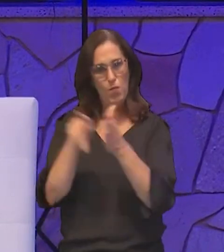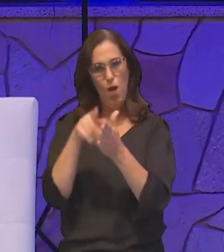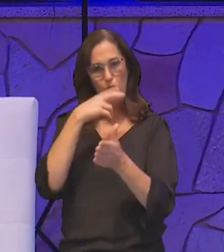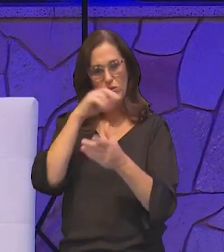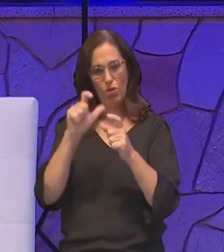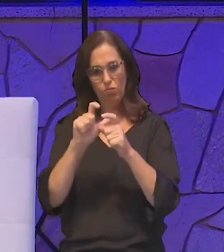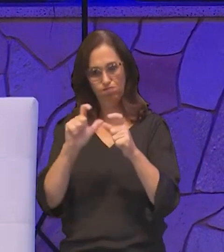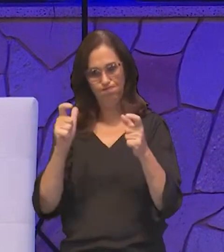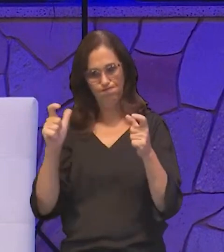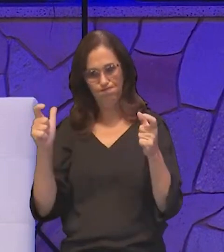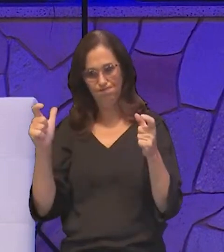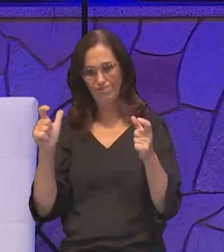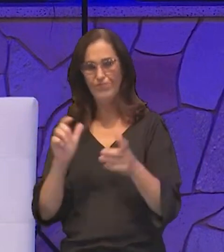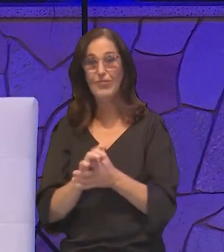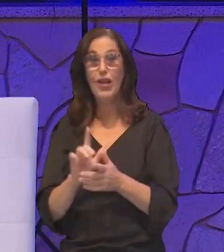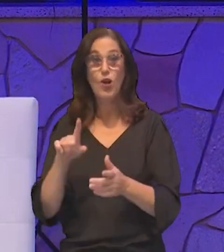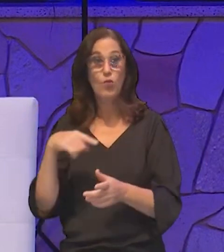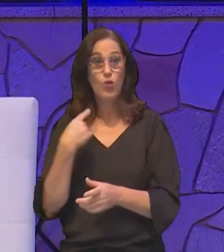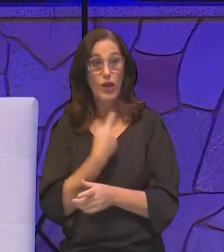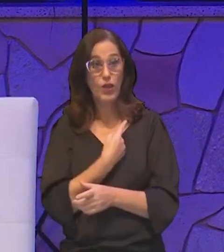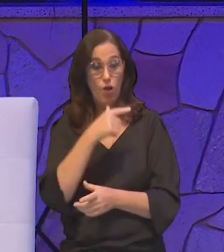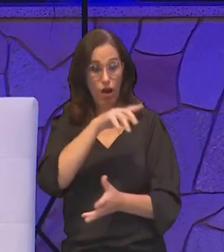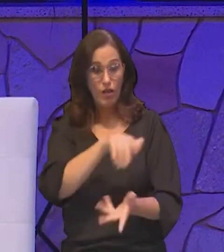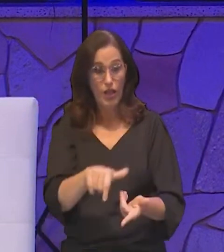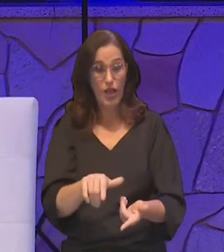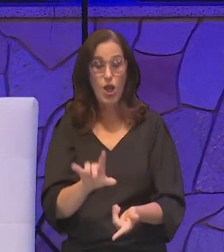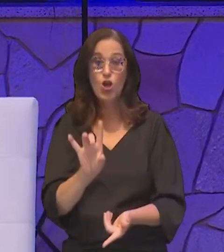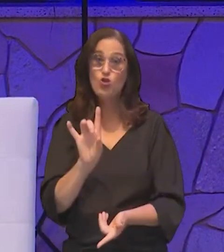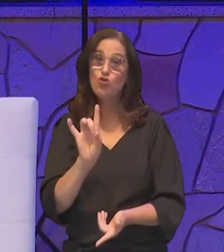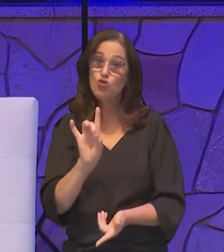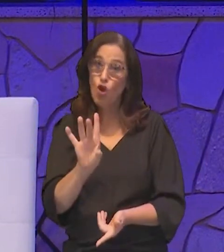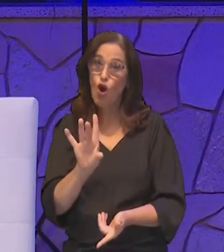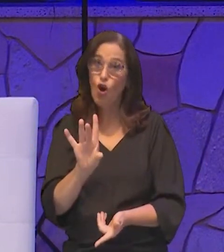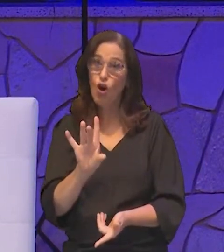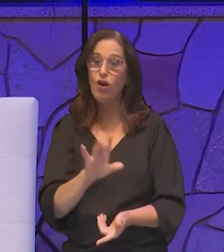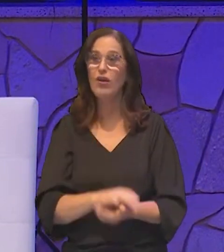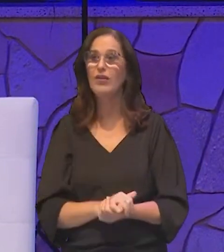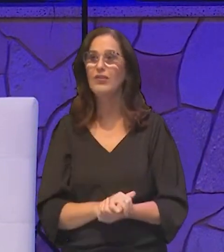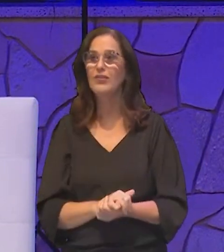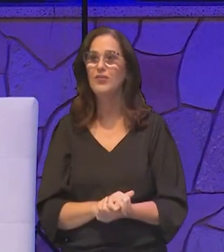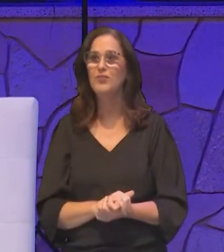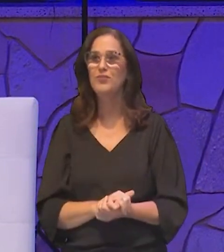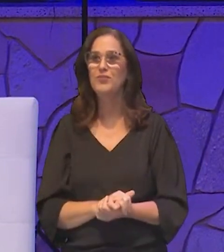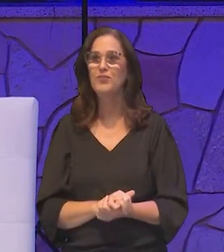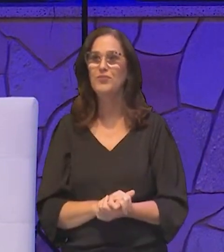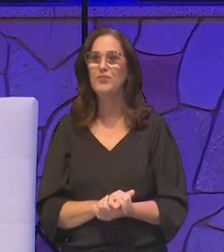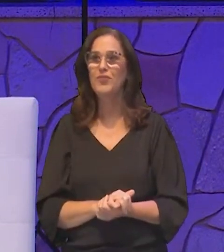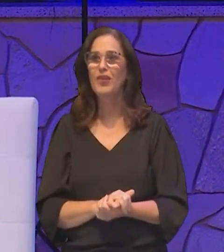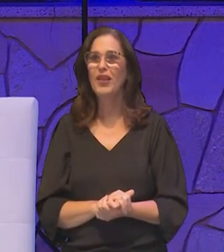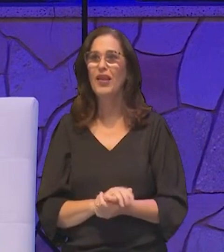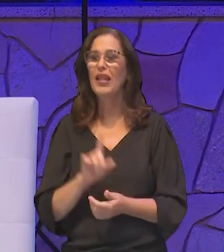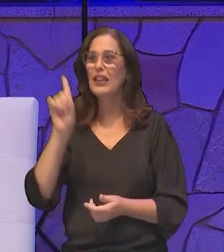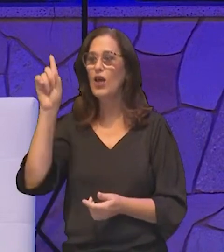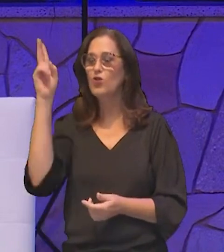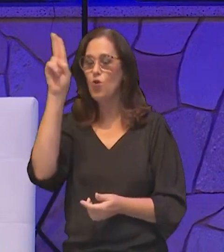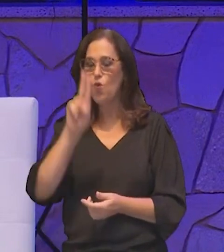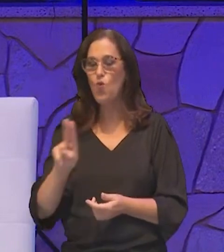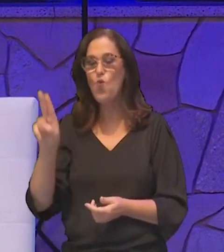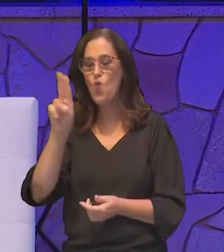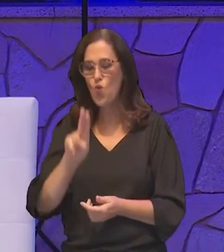crescendo, porque nós somos nesse mundo nada mais, nada menos do que agentes do reino de